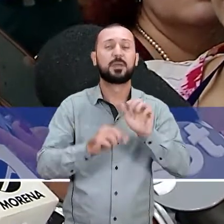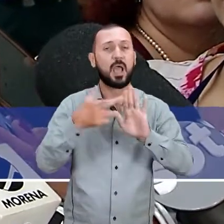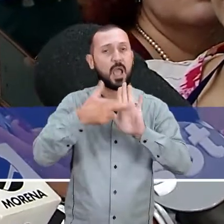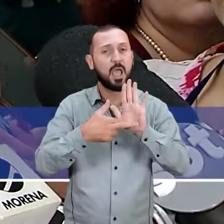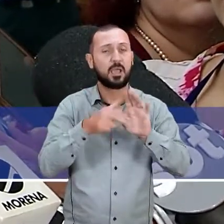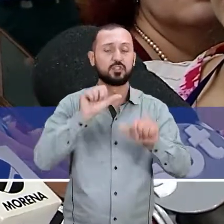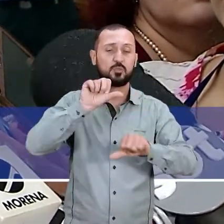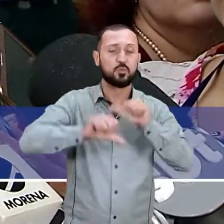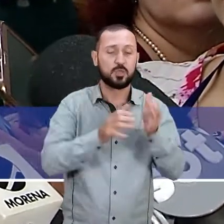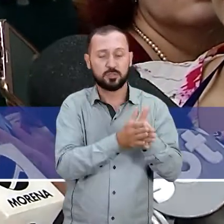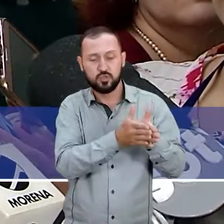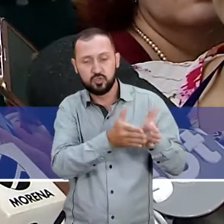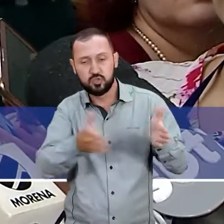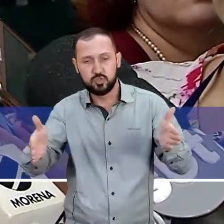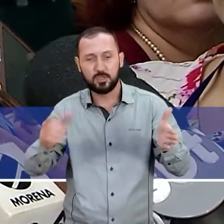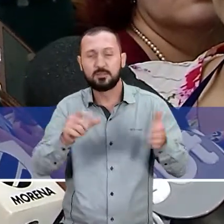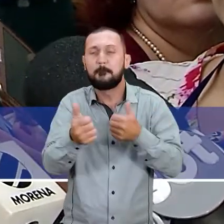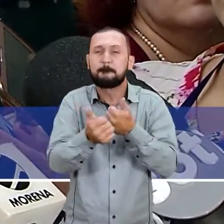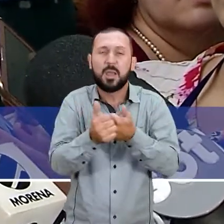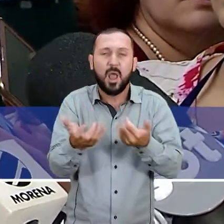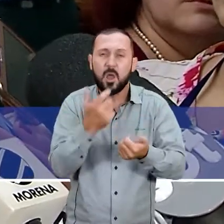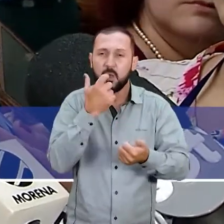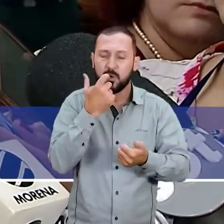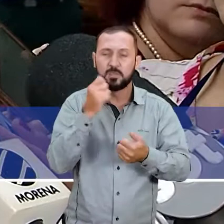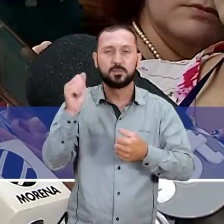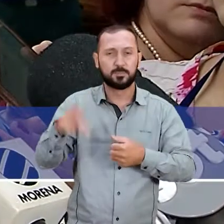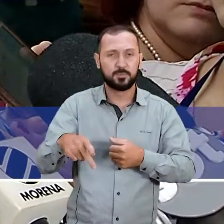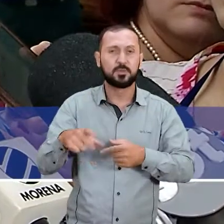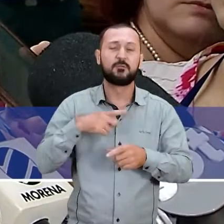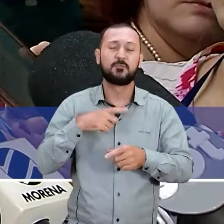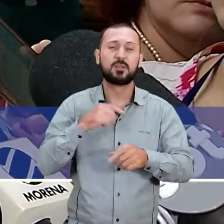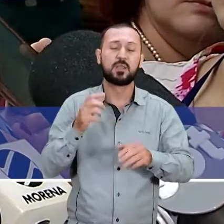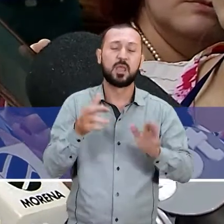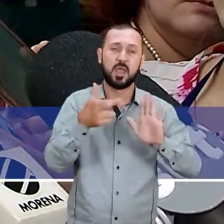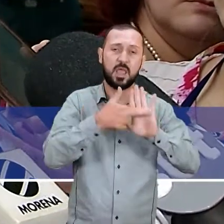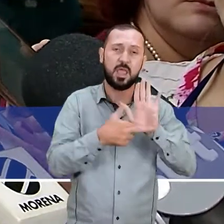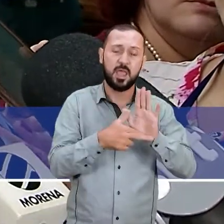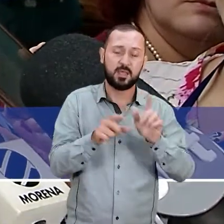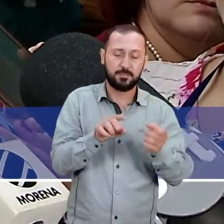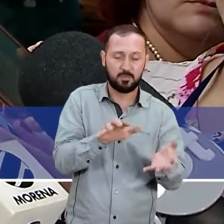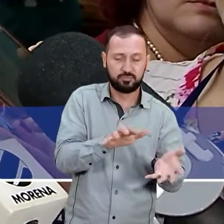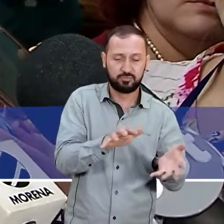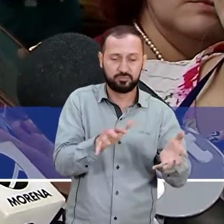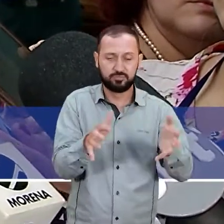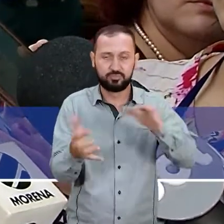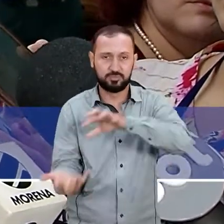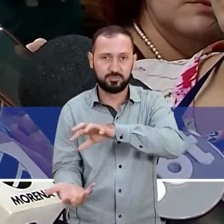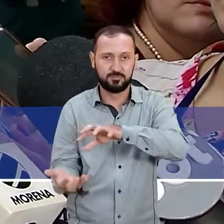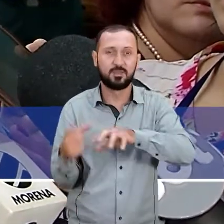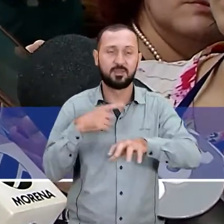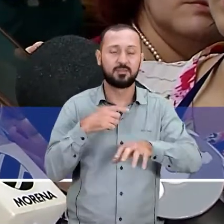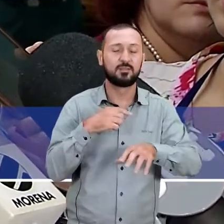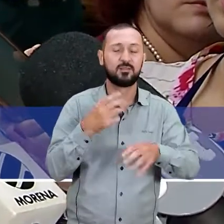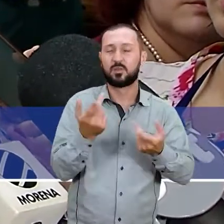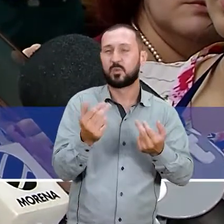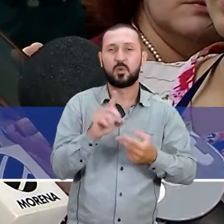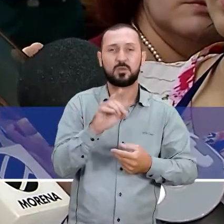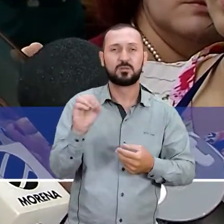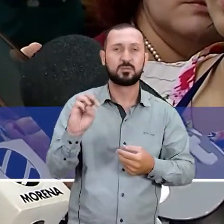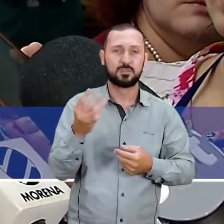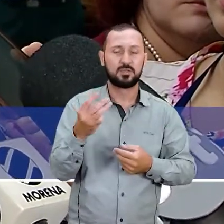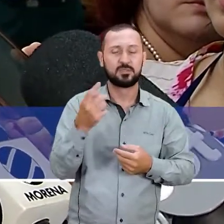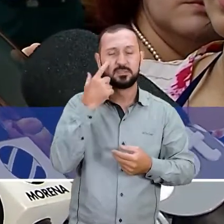adotar as mesmas regras de transição, ou seja, aqueles que estão perto de se aposentar estarão sujeitos às regras de transição previstas na